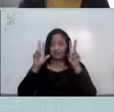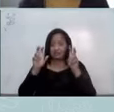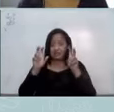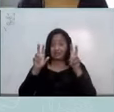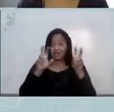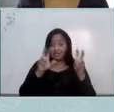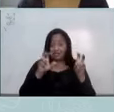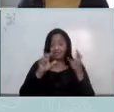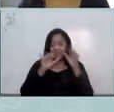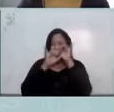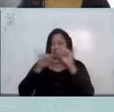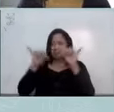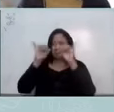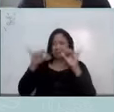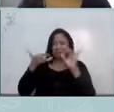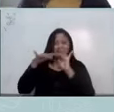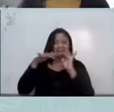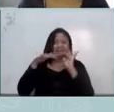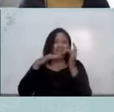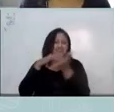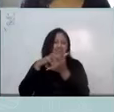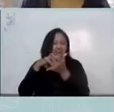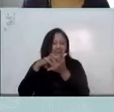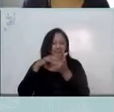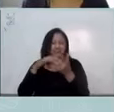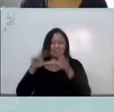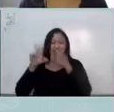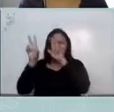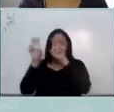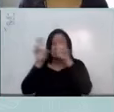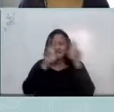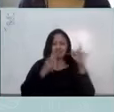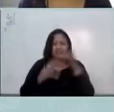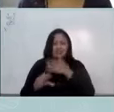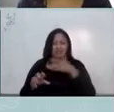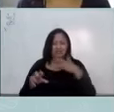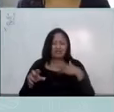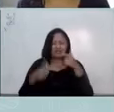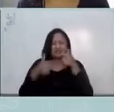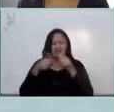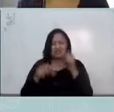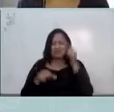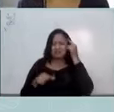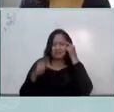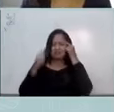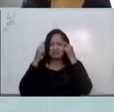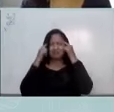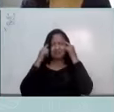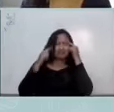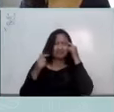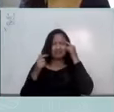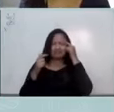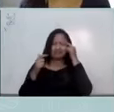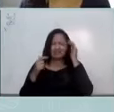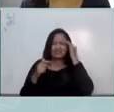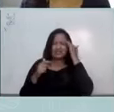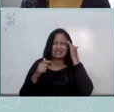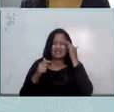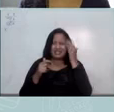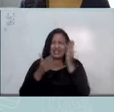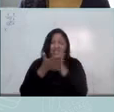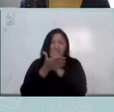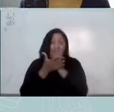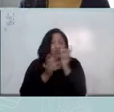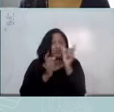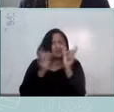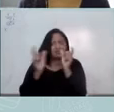na mídia, né? Na internet, enfim, sobre vários termos de saúde, e aí de repente a gente fica, né? Naquela dúvida, sem entender alguns termos, então essa aula também